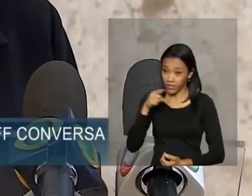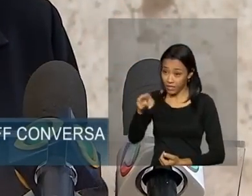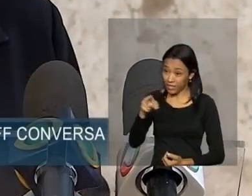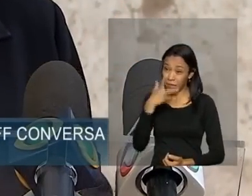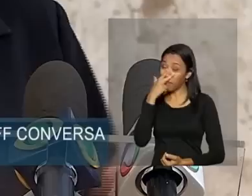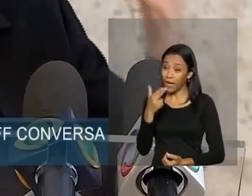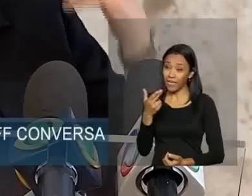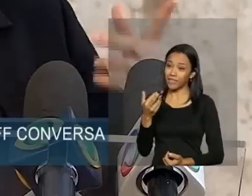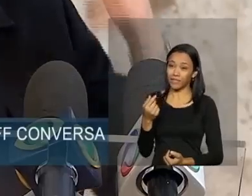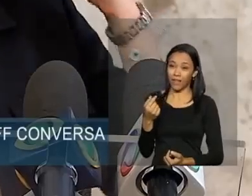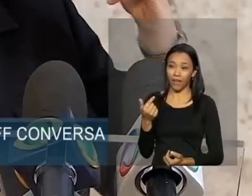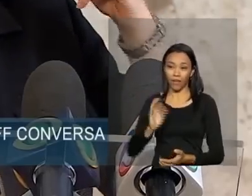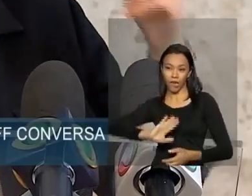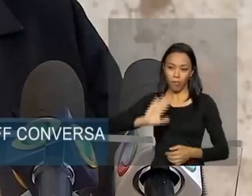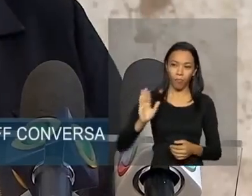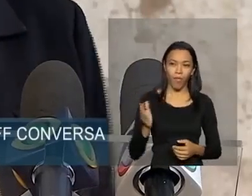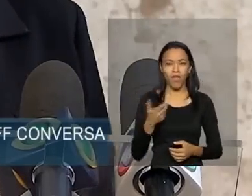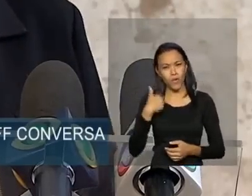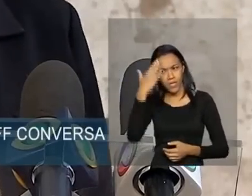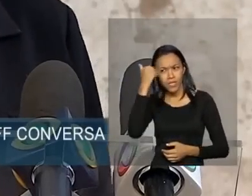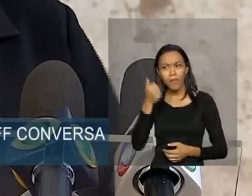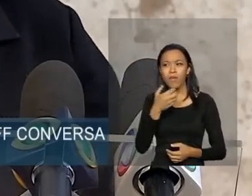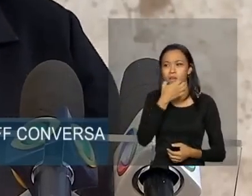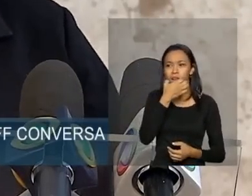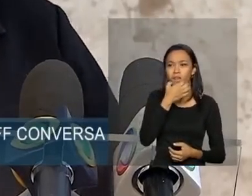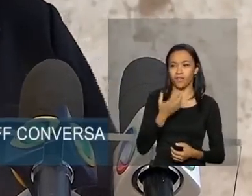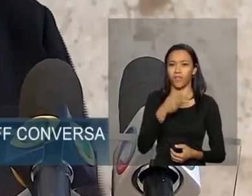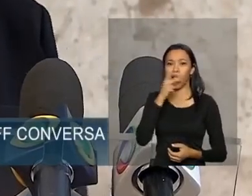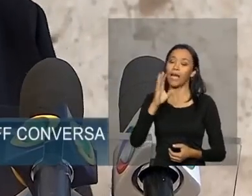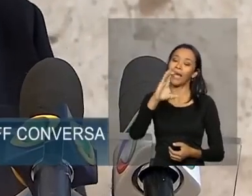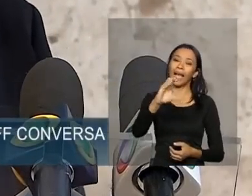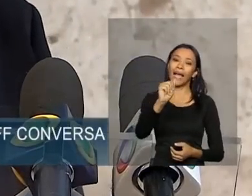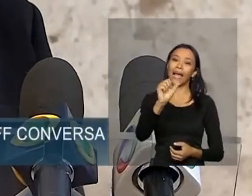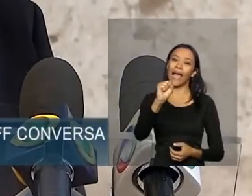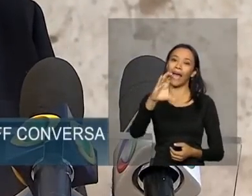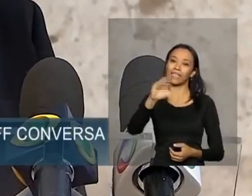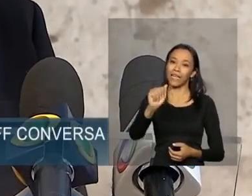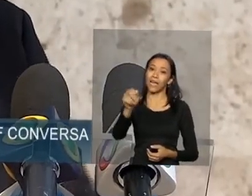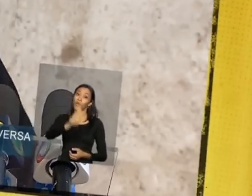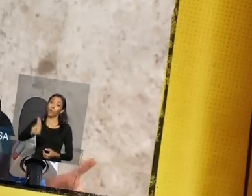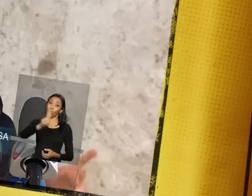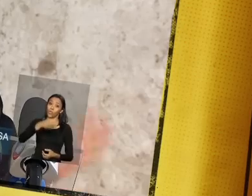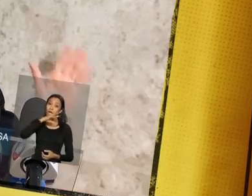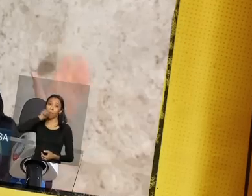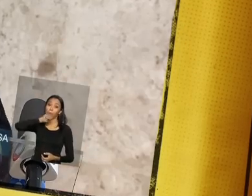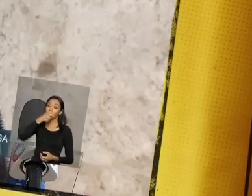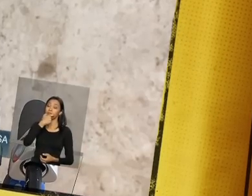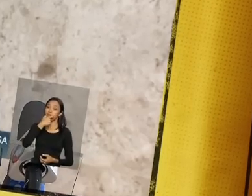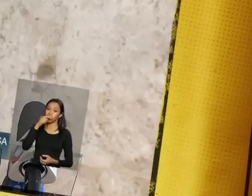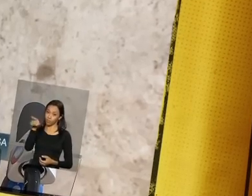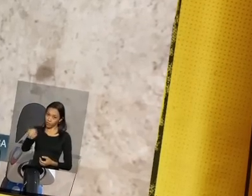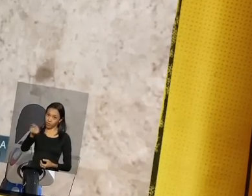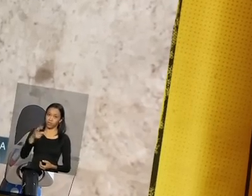banana. Eu até queria saber em inglês como é que é casca, porque hoje ia usar inglês para vocês, tá? Agora,